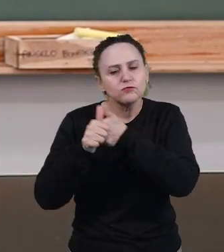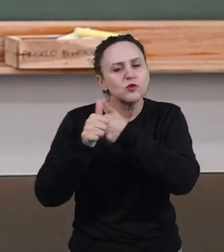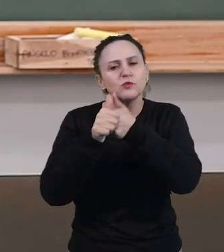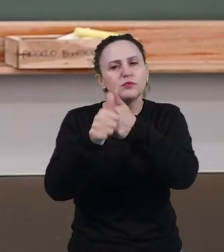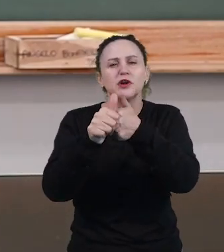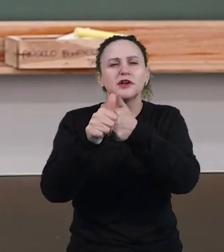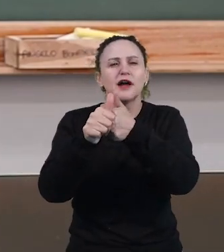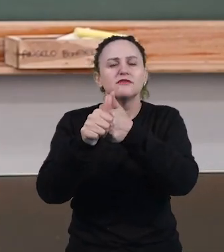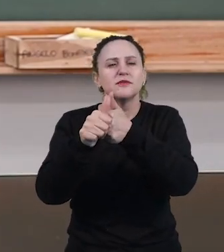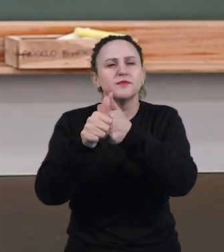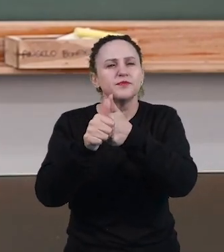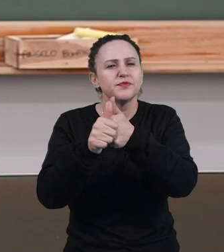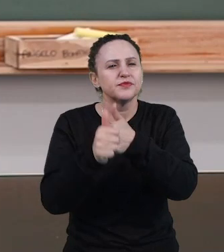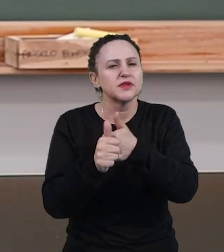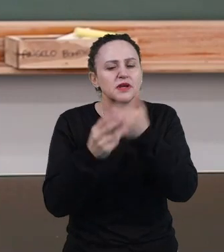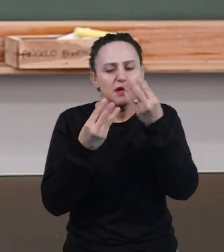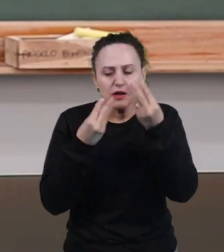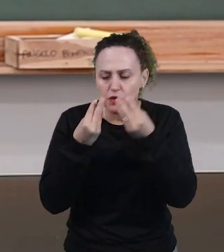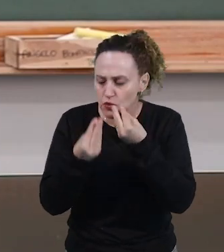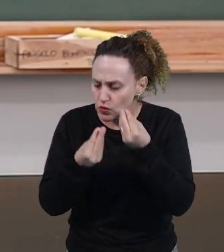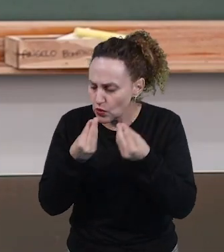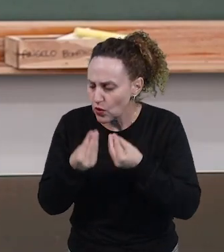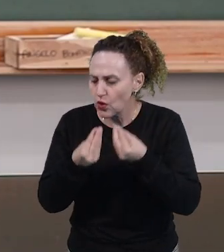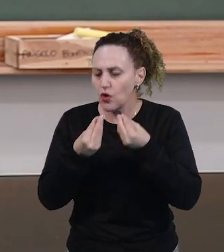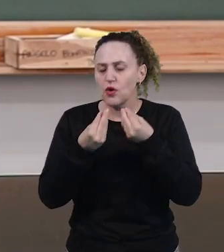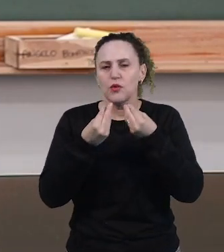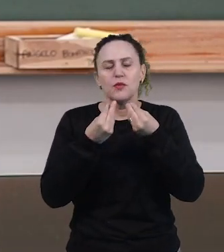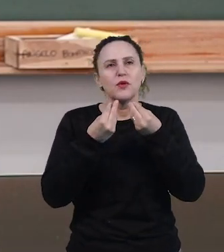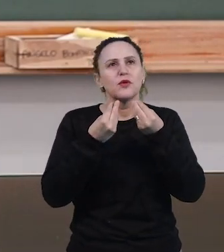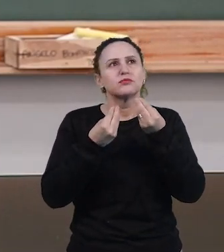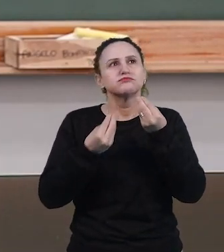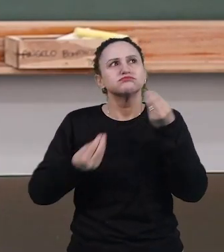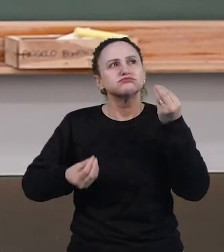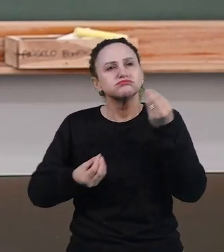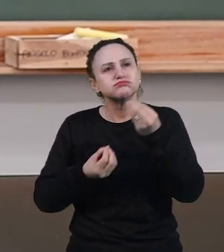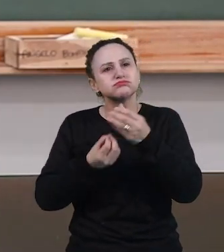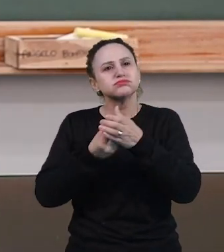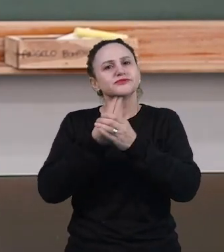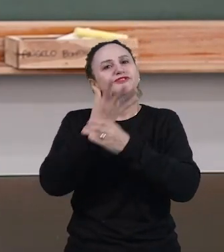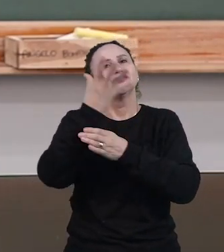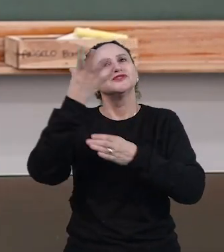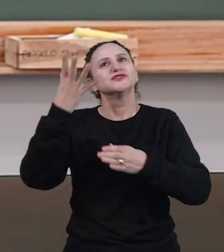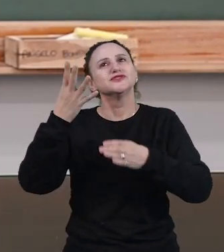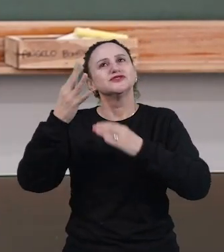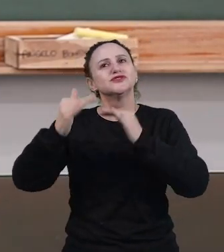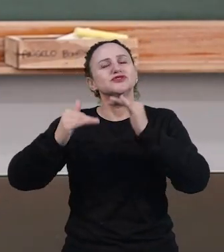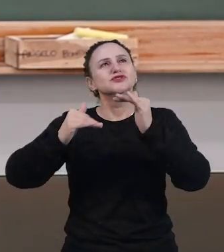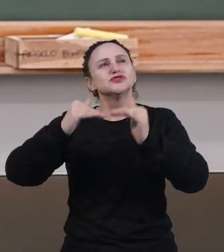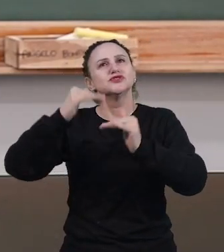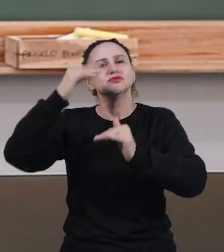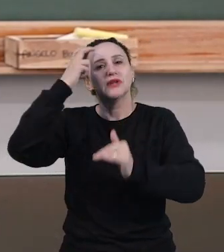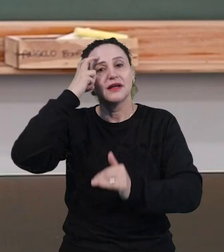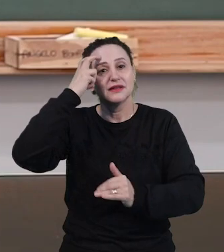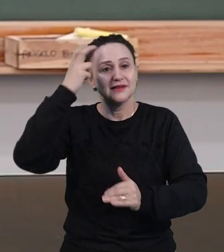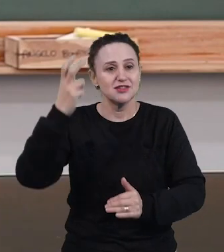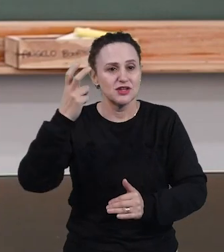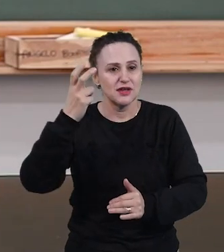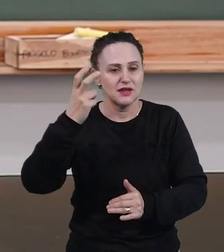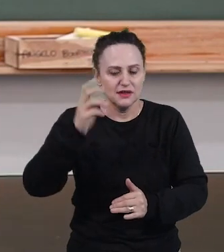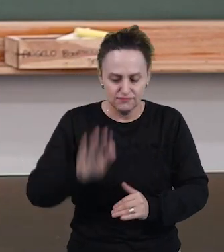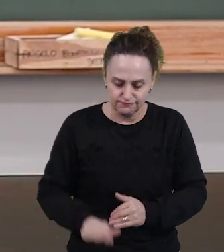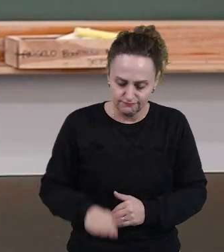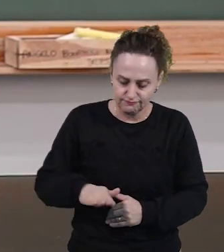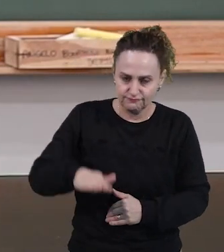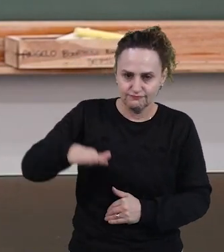seja, como que se constrói a inteligência, né? Desde que a criança nasce, desde que ela é muito pequena, né?